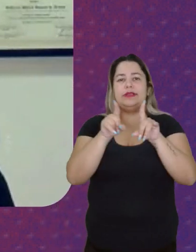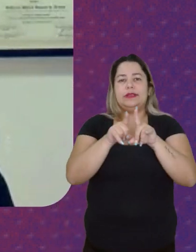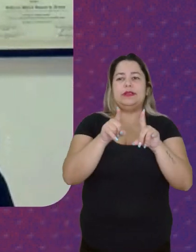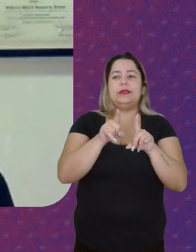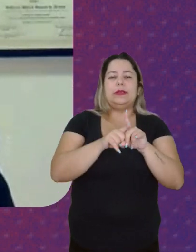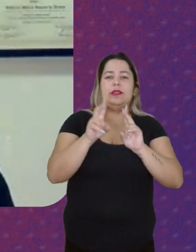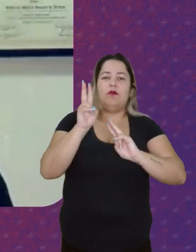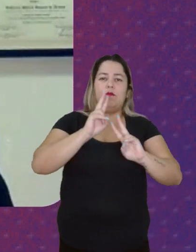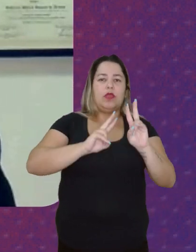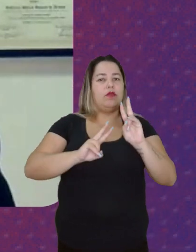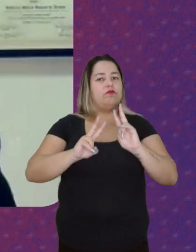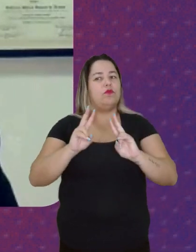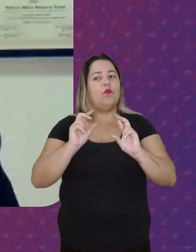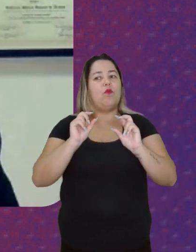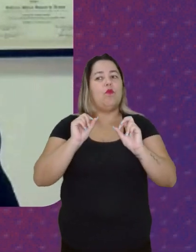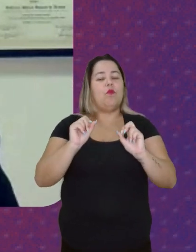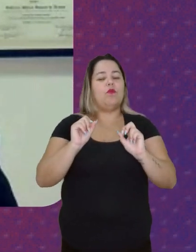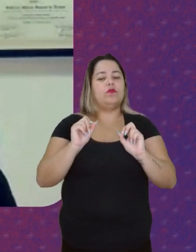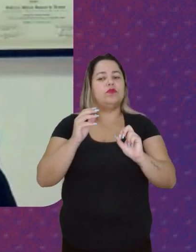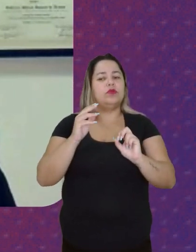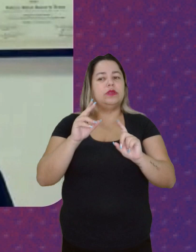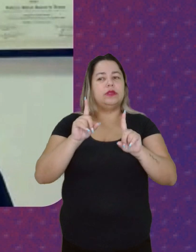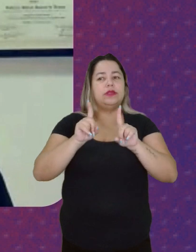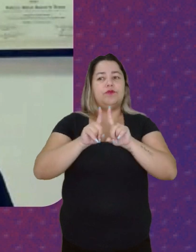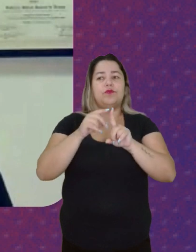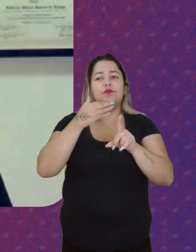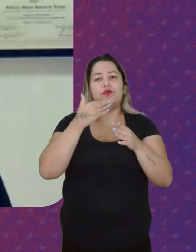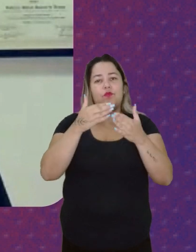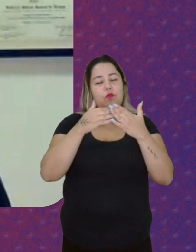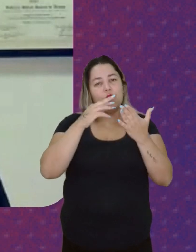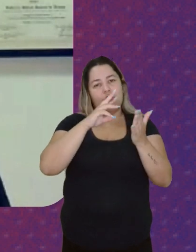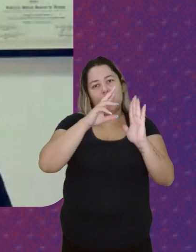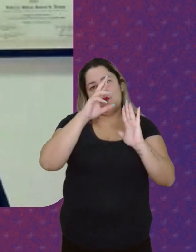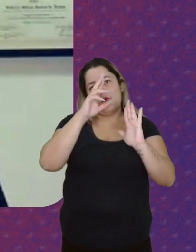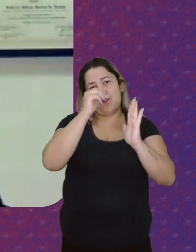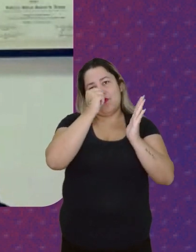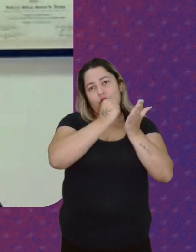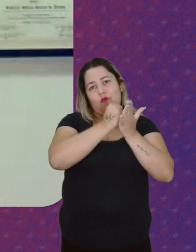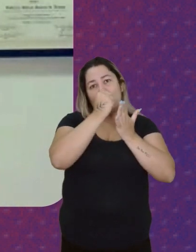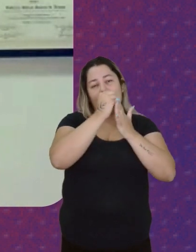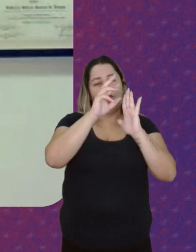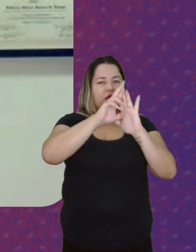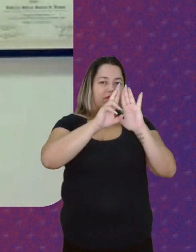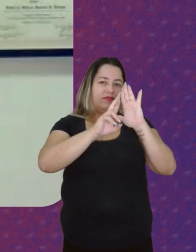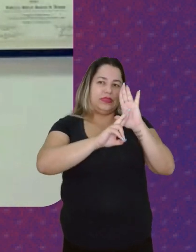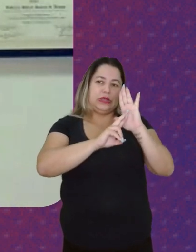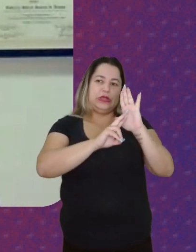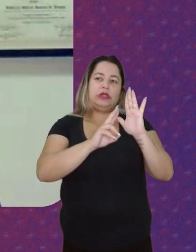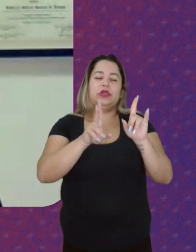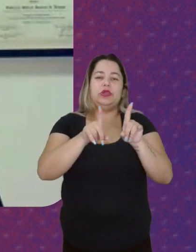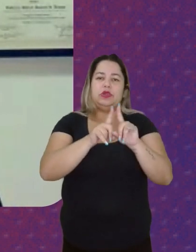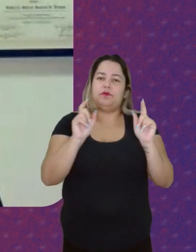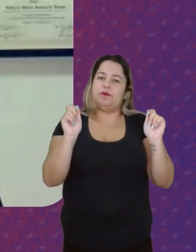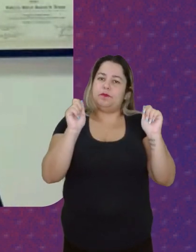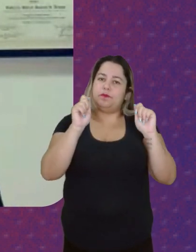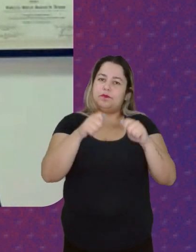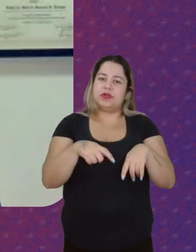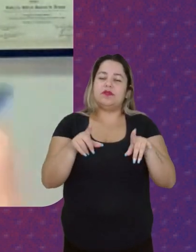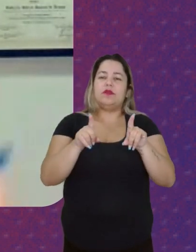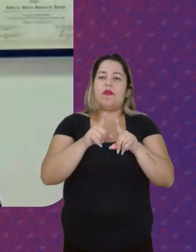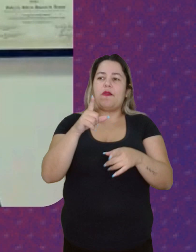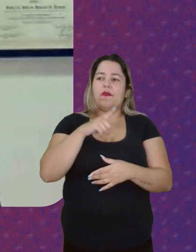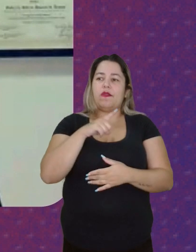vista burocrático. Antes mesmo deles pedirem o registro da federação no Tribunal Superior Eleitoral, eles precisam já